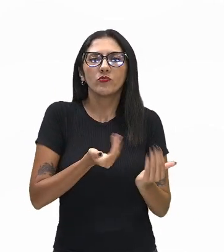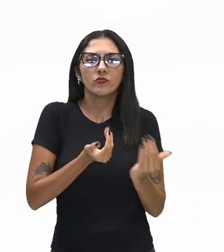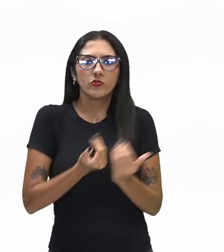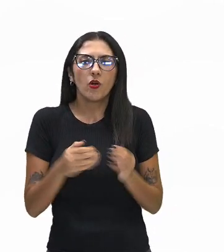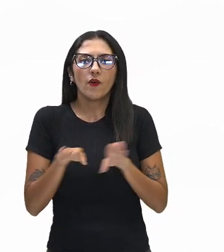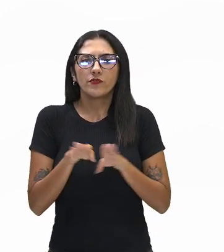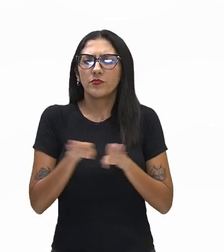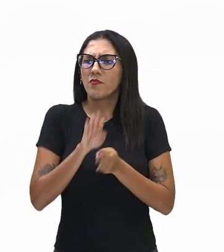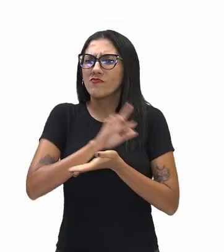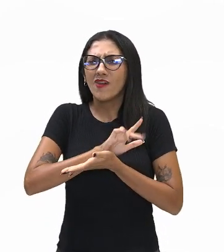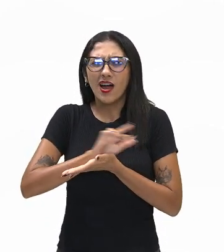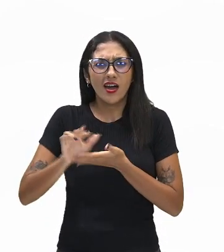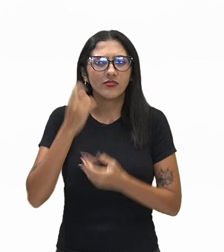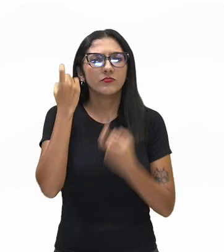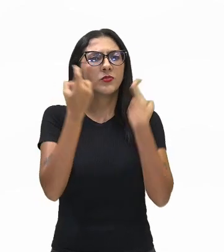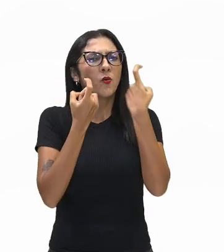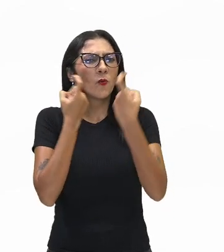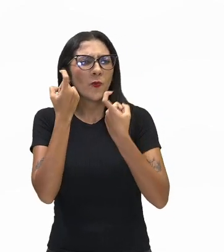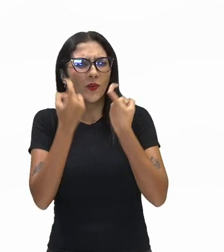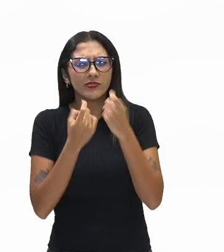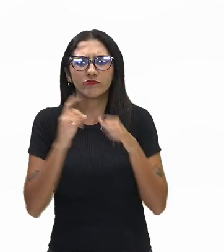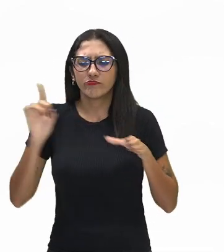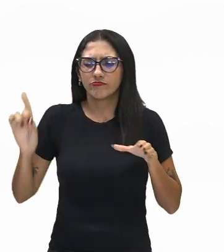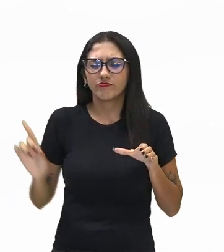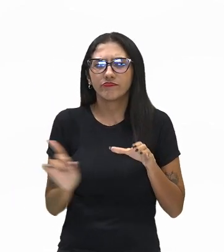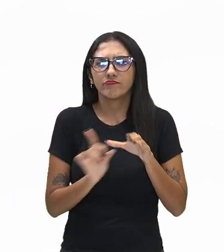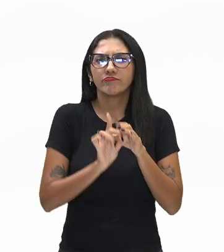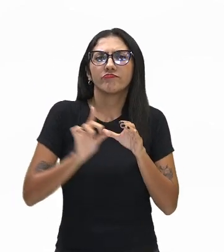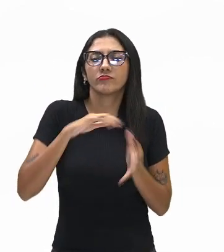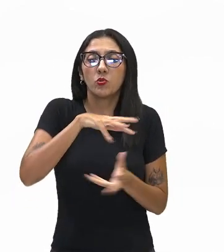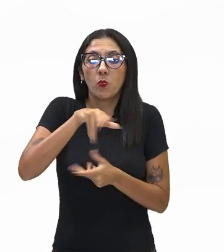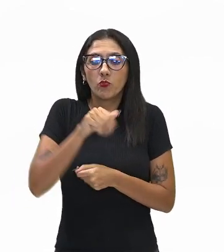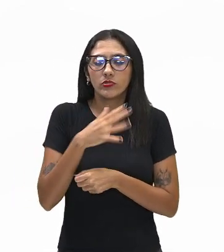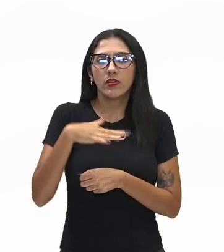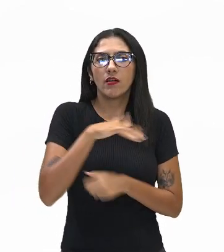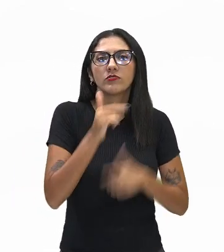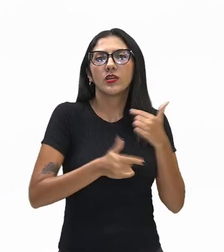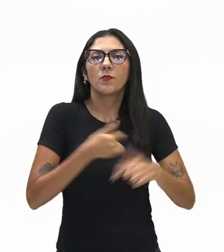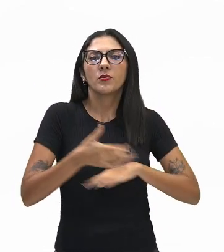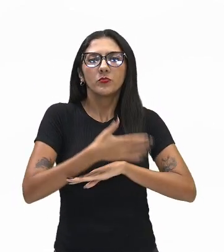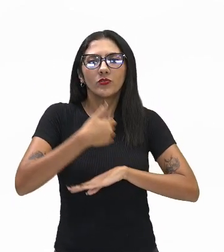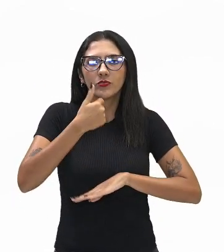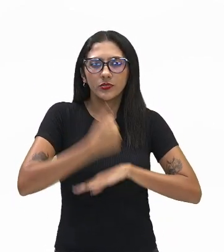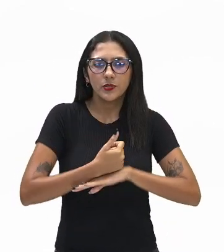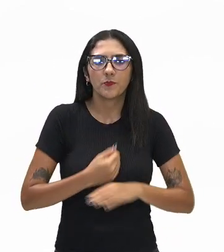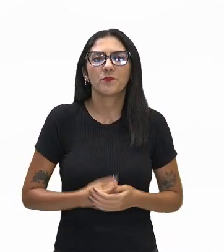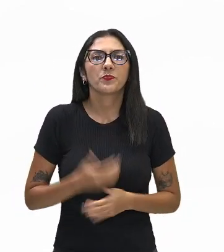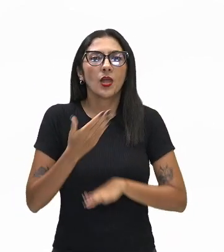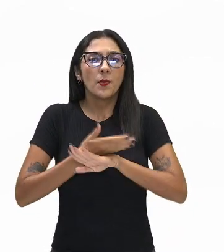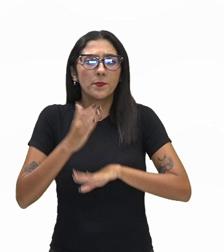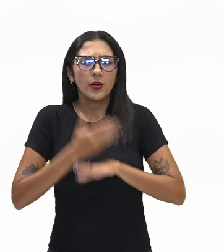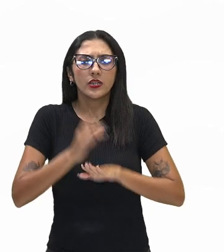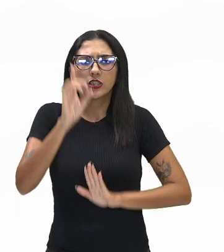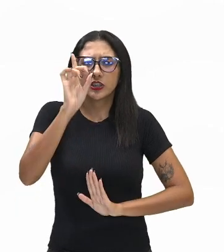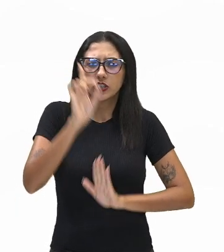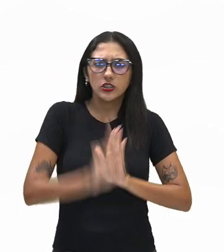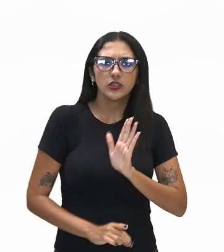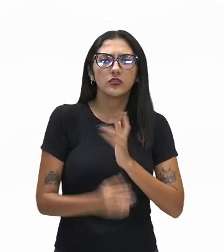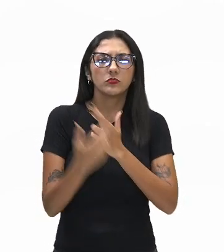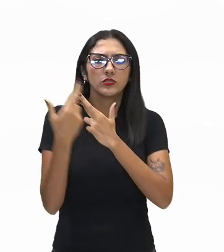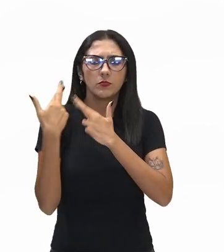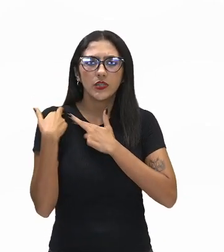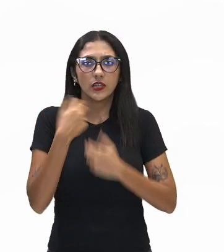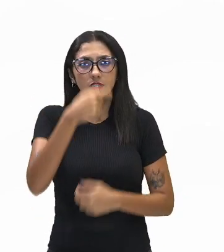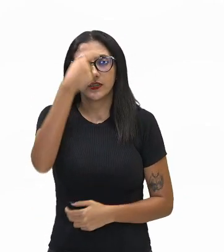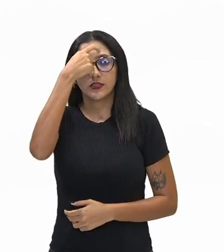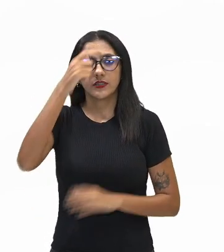suas preocupações com a inserção ao mundo do trabalho, exercício pleno de direitos e deveres de